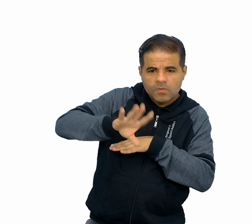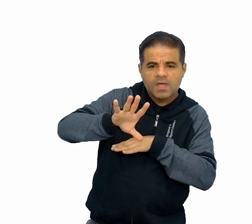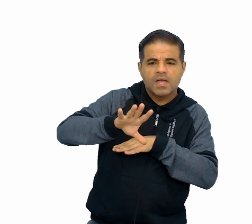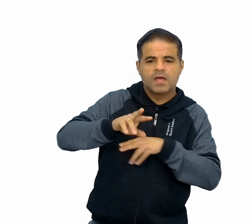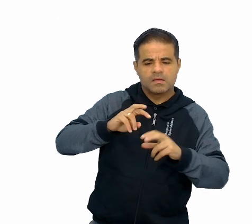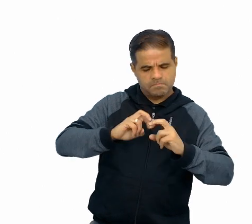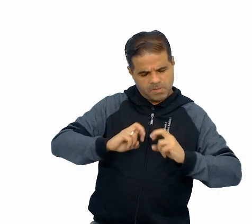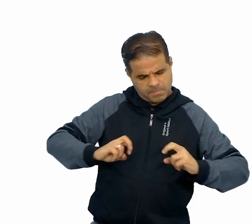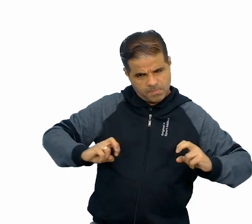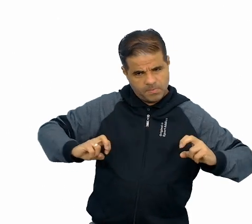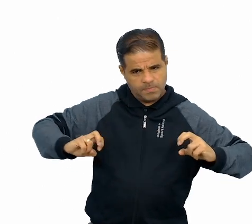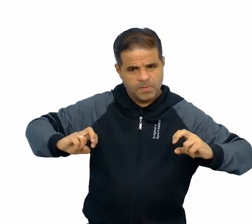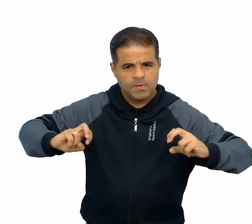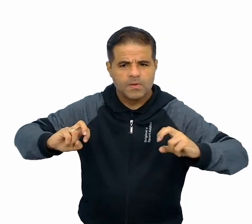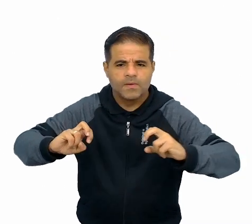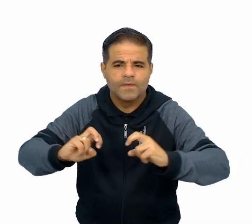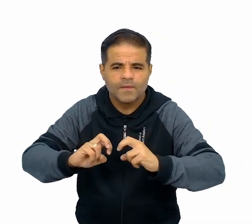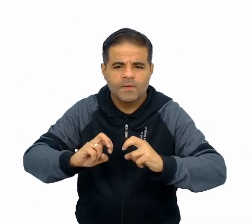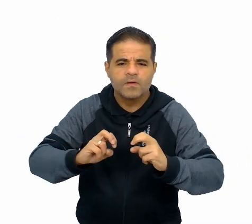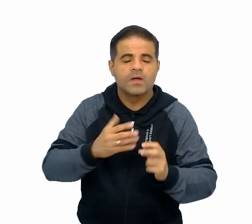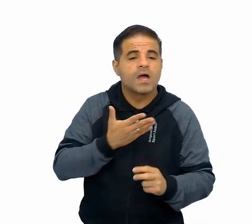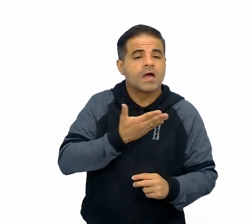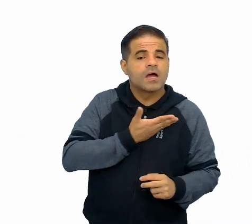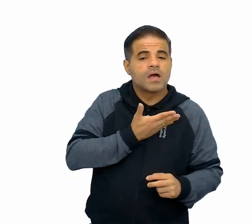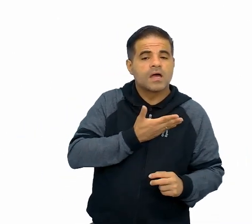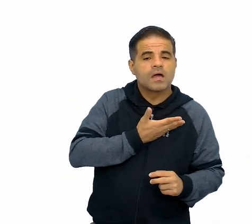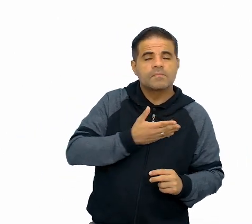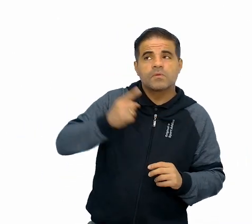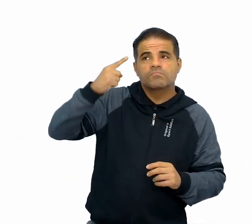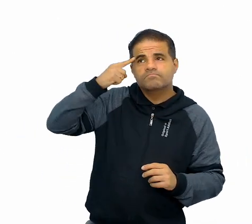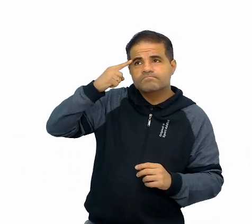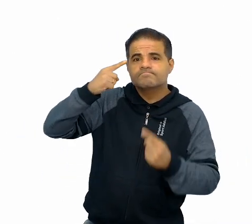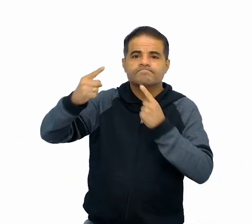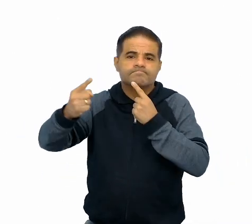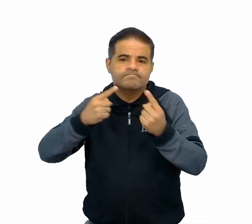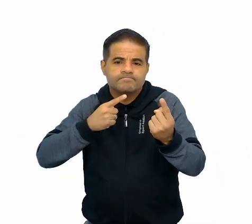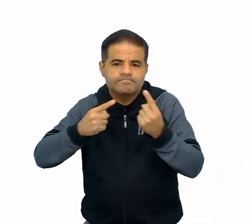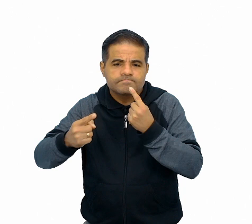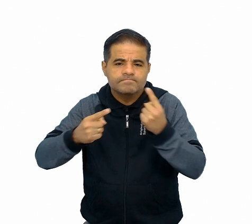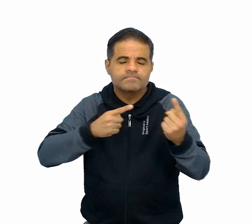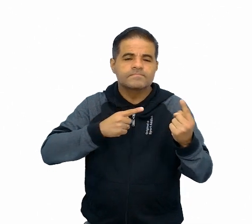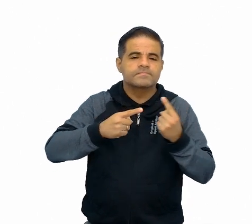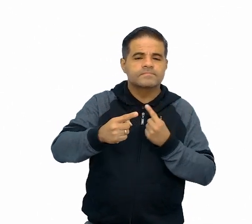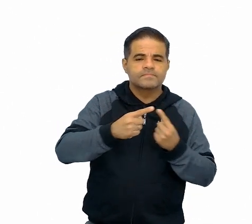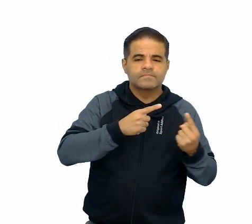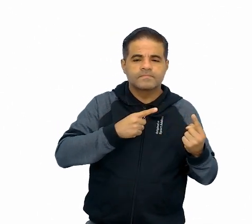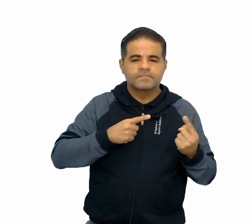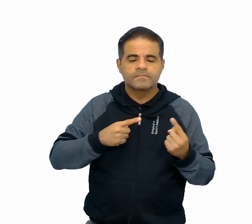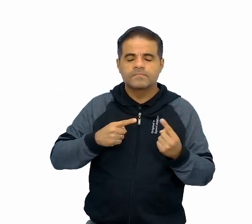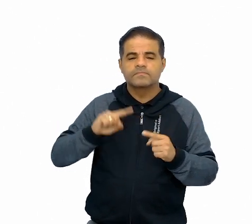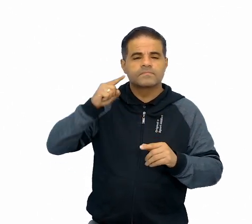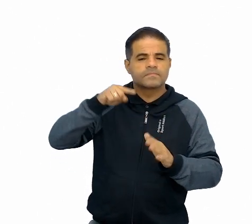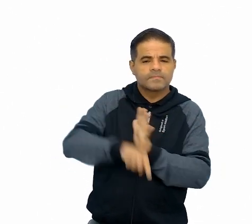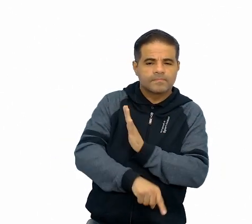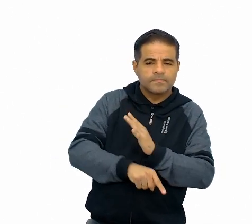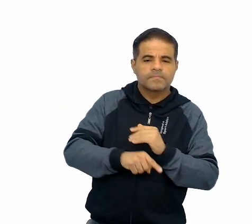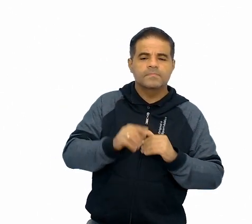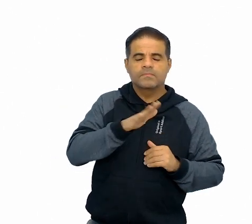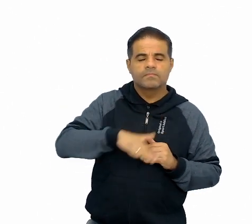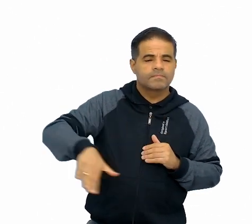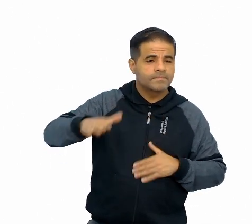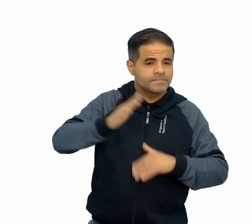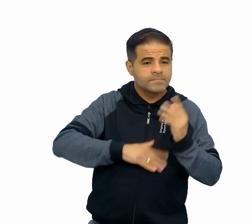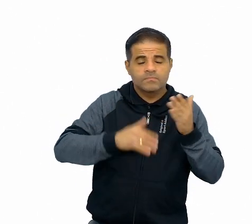os colegas também de terceiro ano para aprofundarem as conversas iniciadas aqui neste momento. Então,